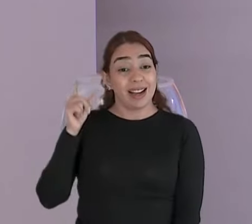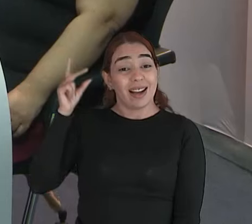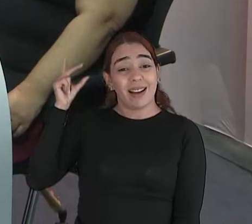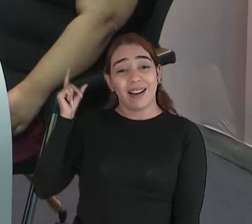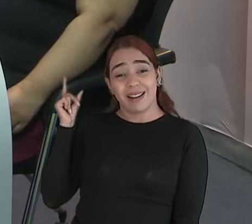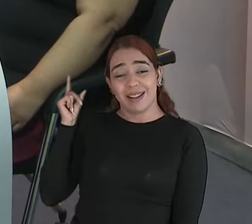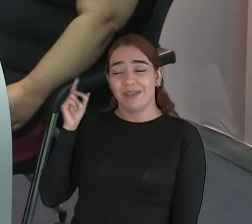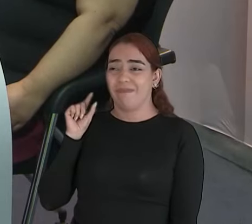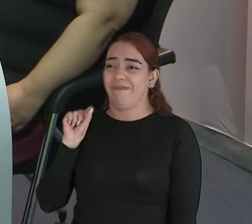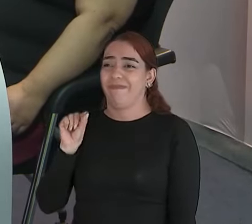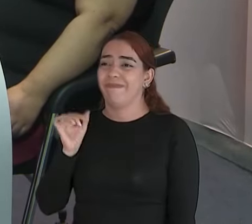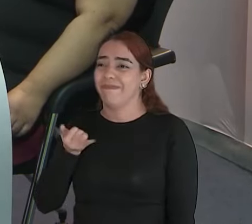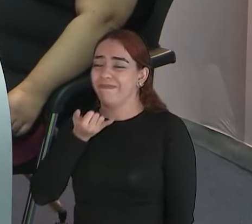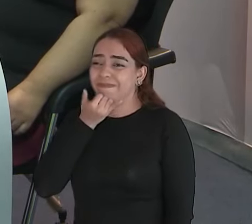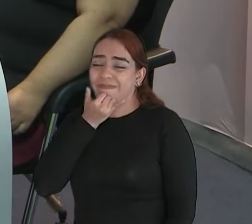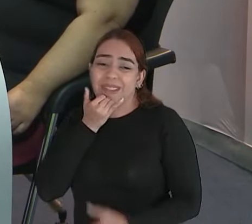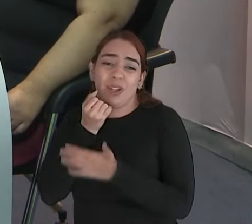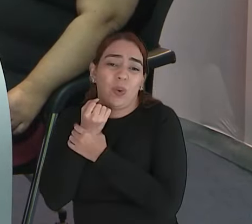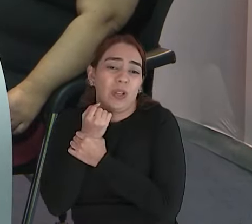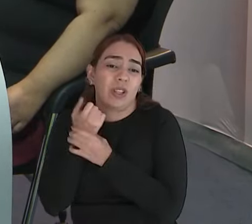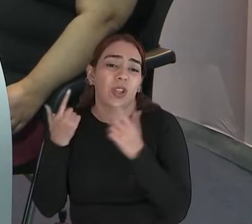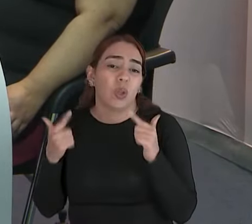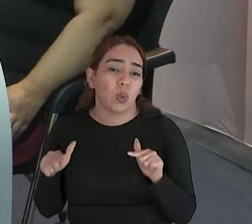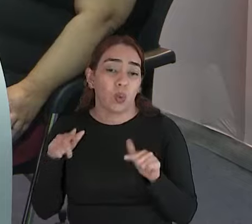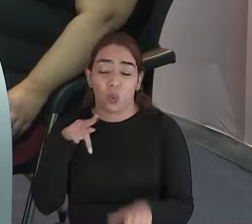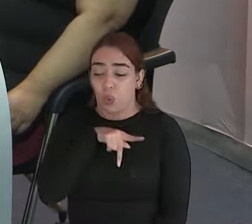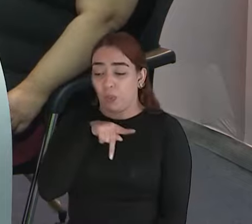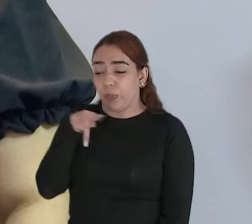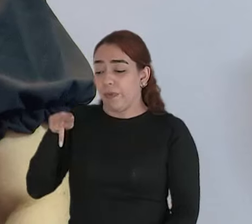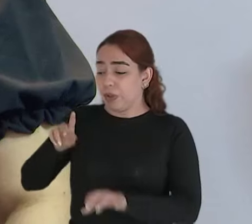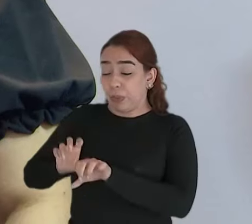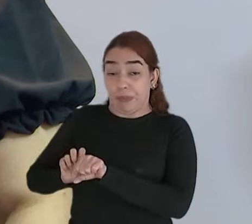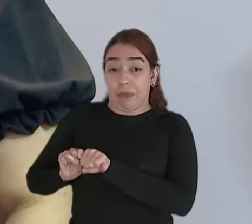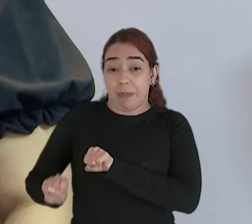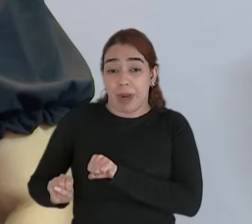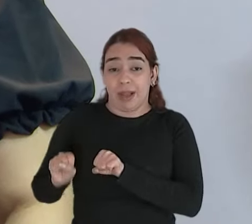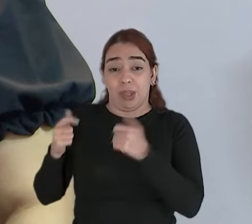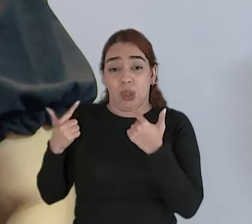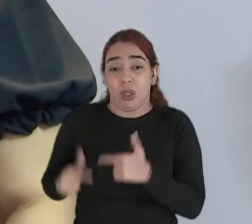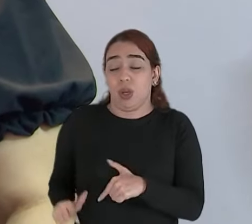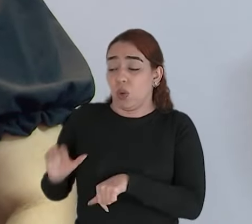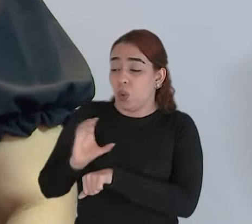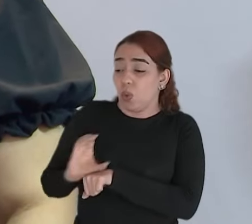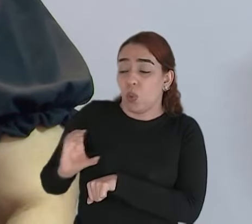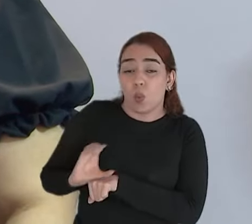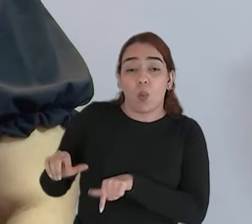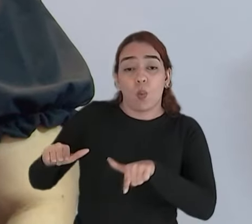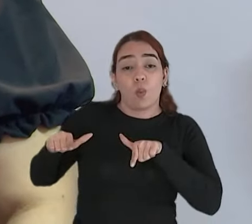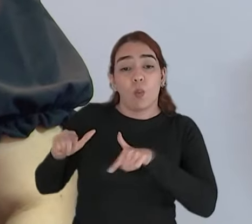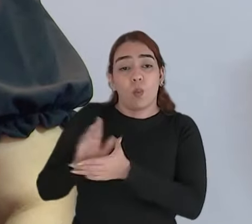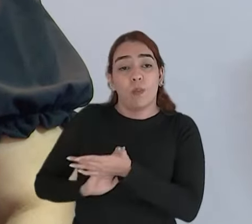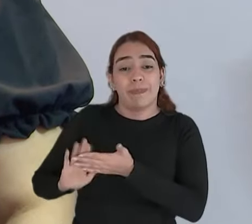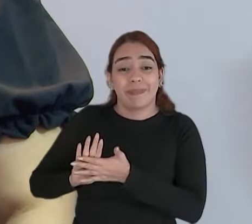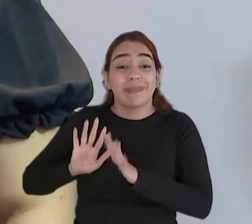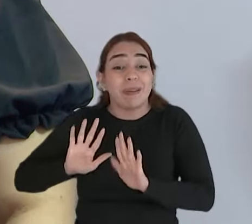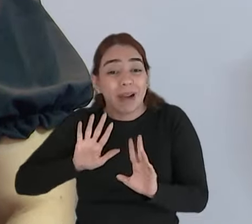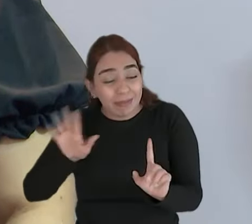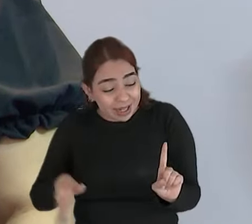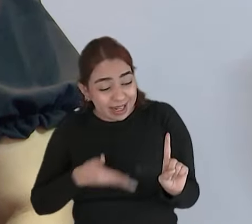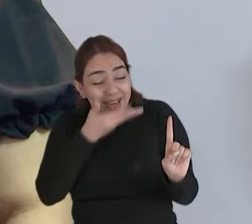né? Ah, mas eu não estou preparada, eu não tenho capacitação, eu não fiz curso. Para você acolher, você não precisa de